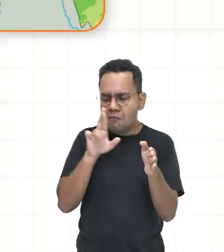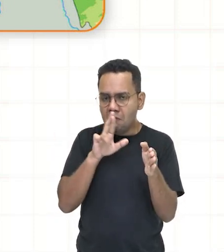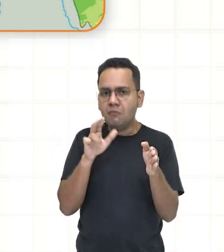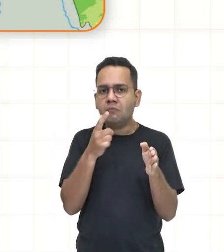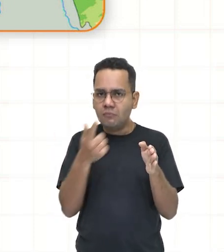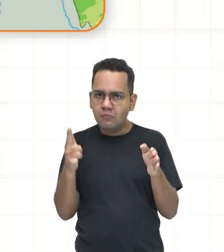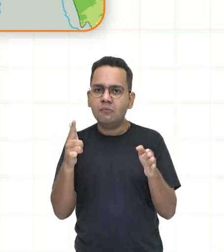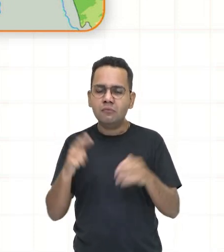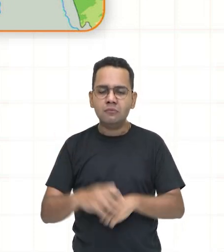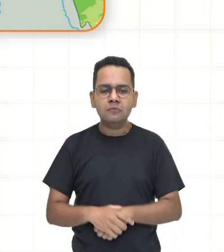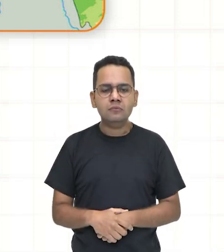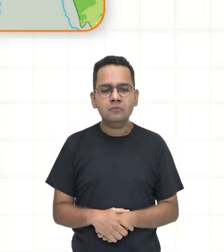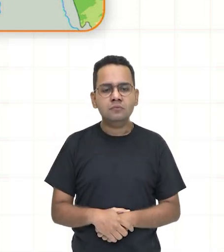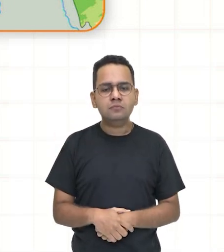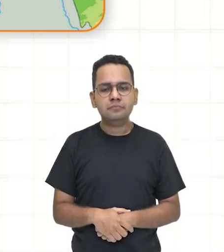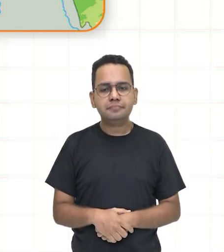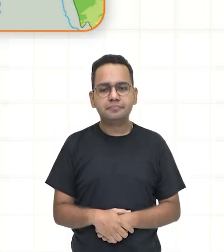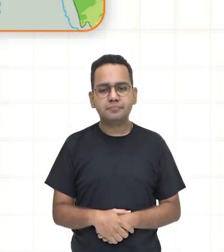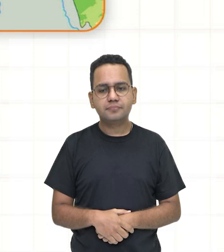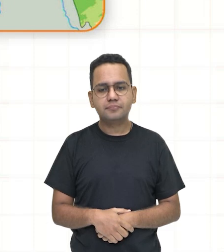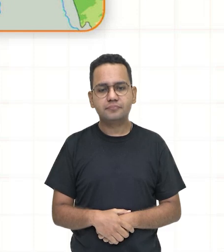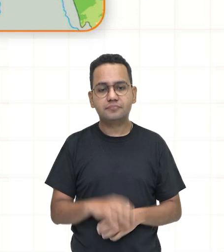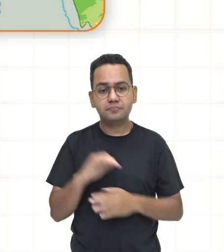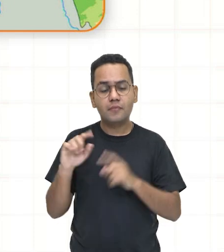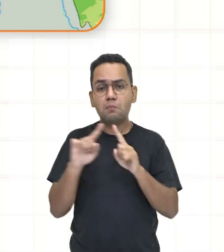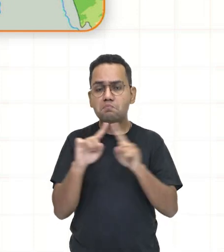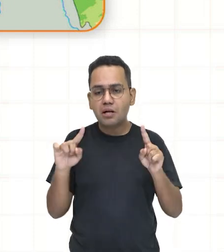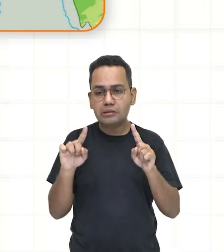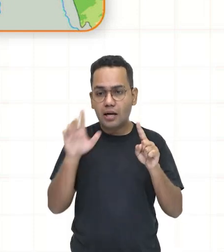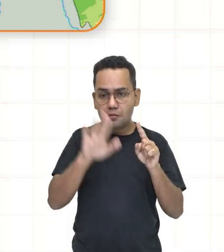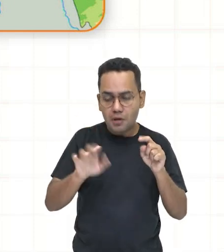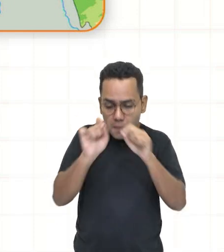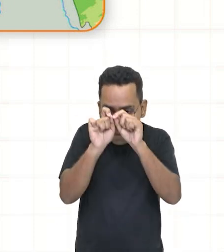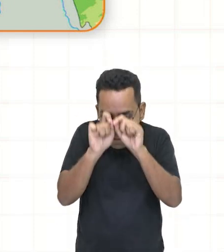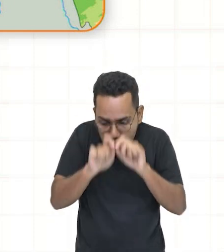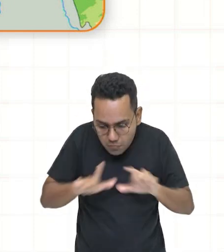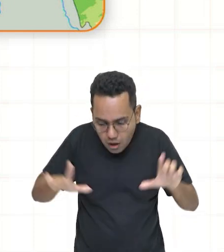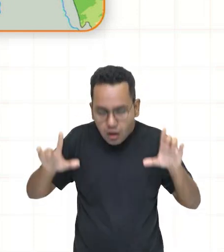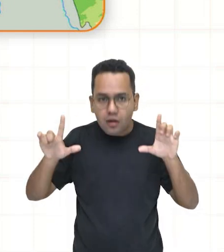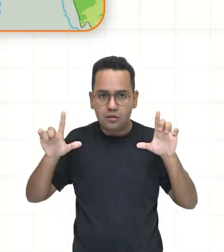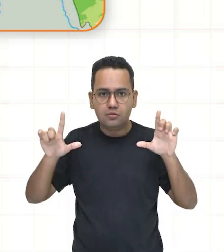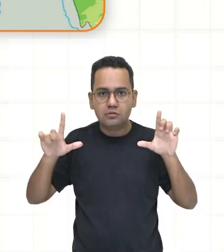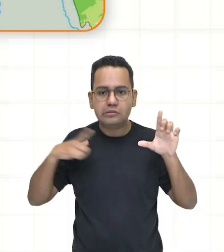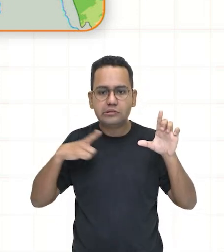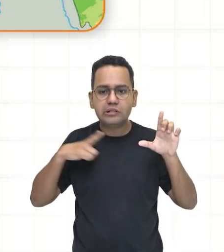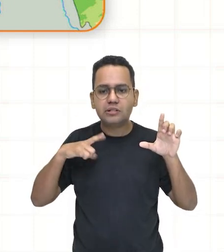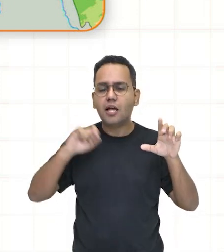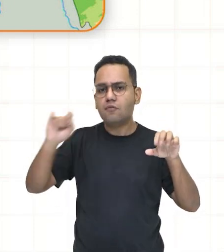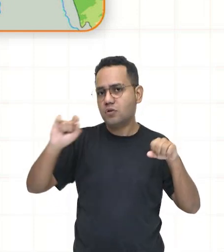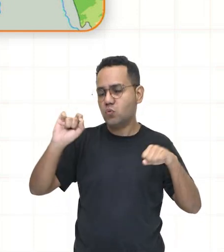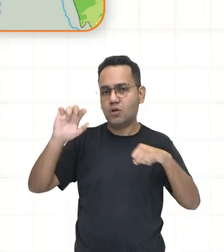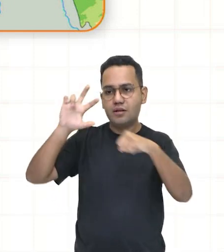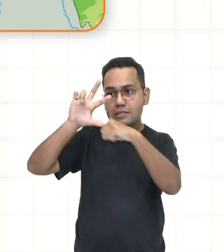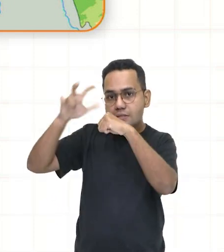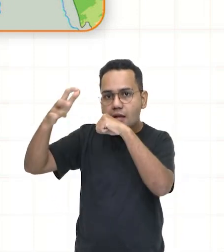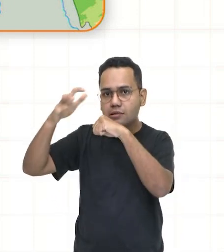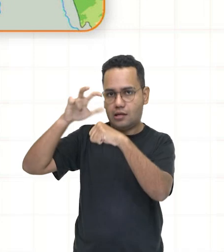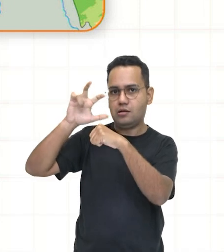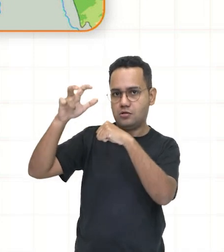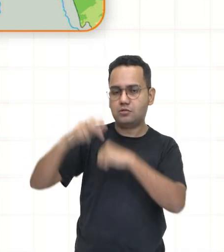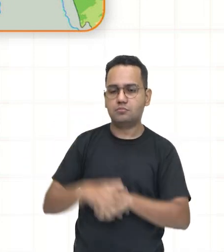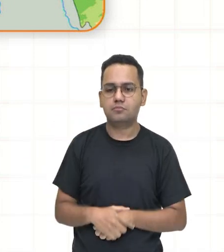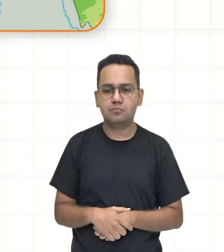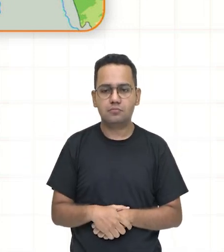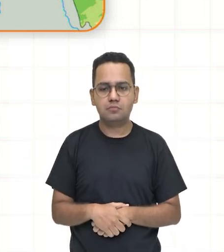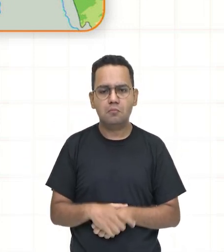imagem que foi ali selecionada de uma banda de satélite, de 3 bandas, na verdade, compostas, que